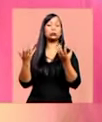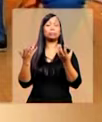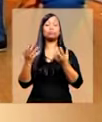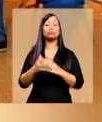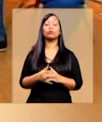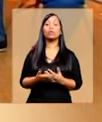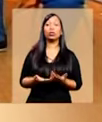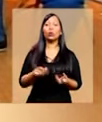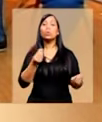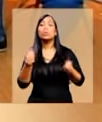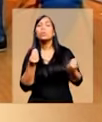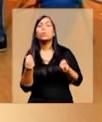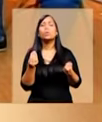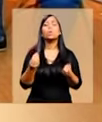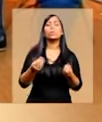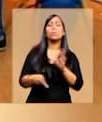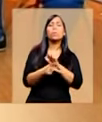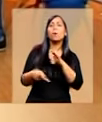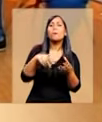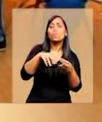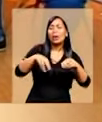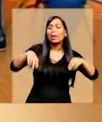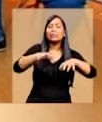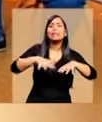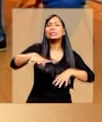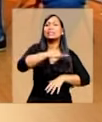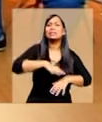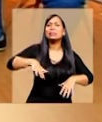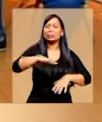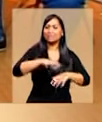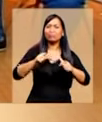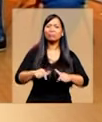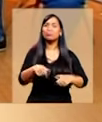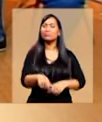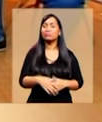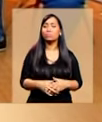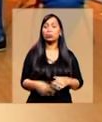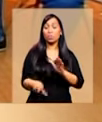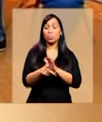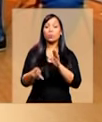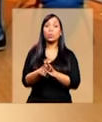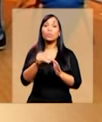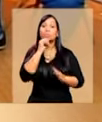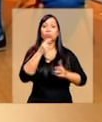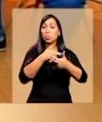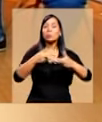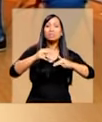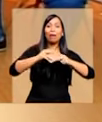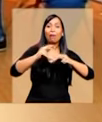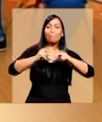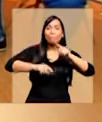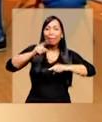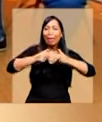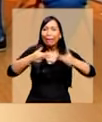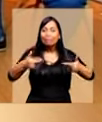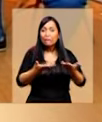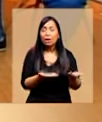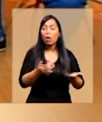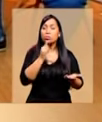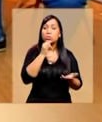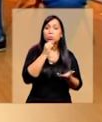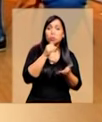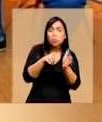então, a ciência, como é que você lida com as coisas da Terra? Pois é, de uma forma material, né? As coisas